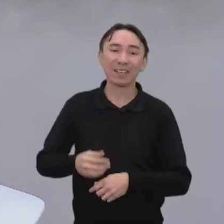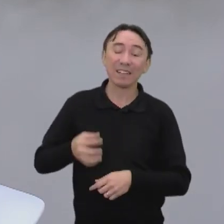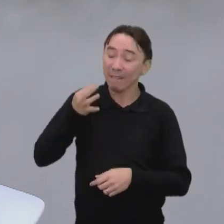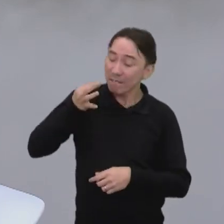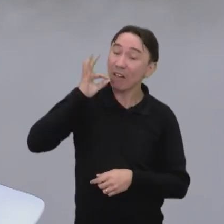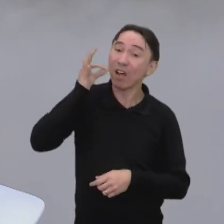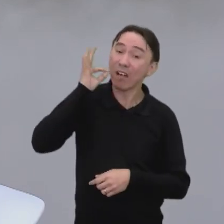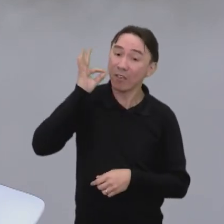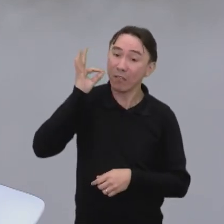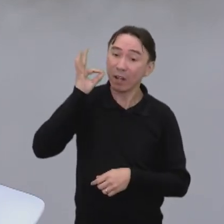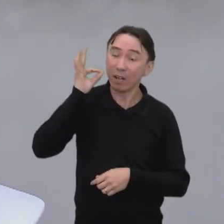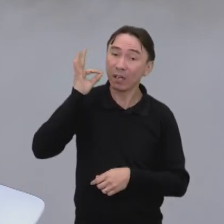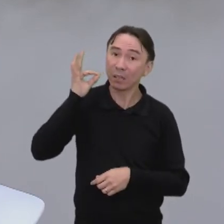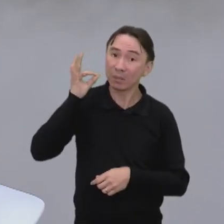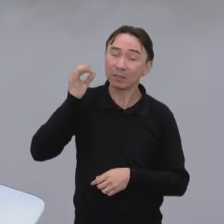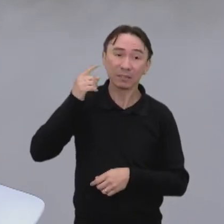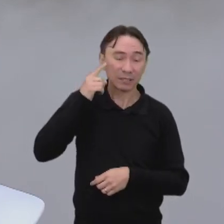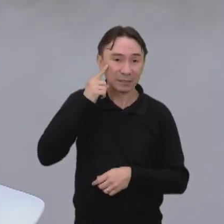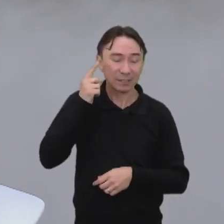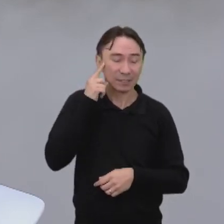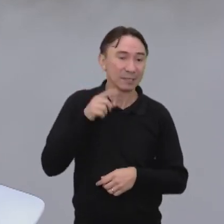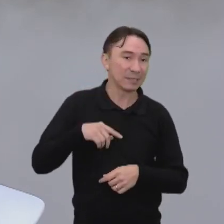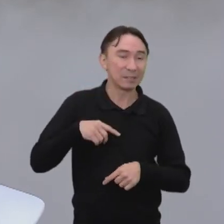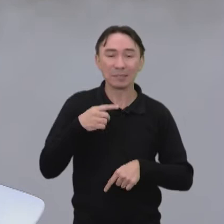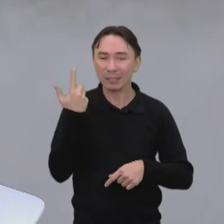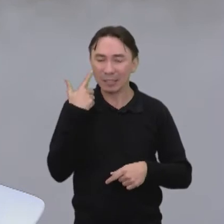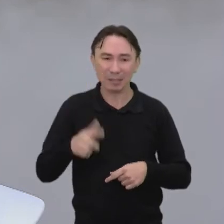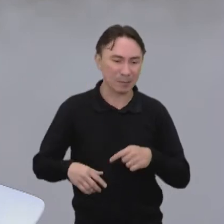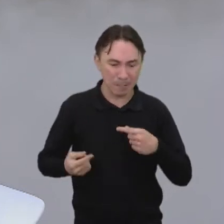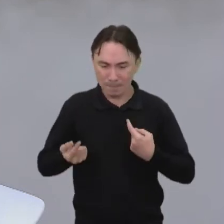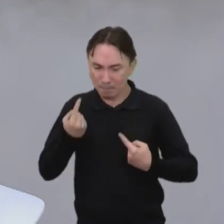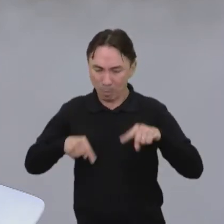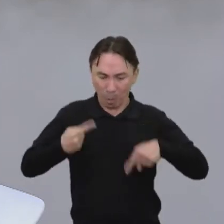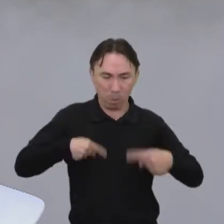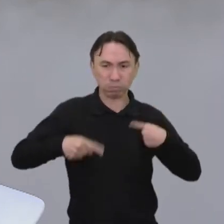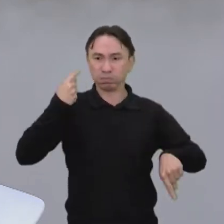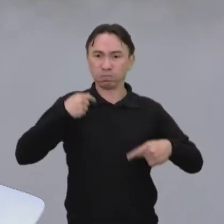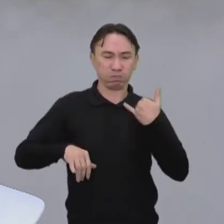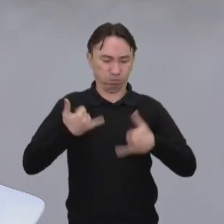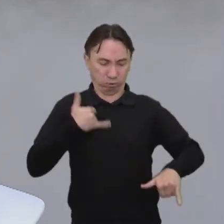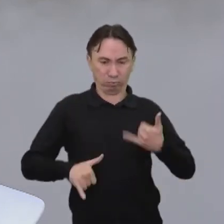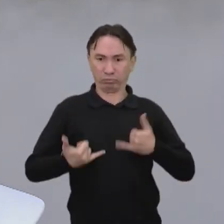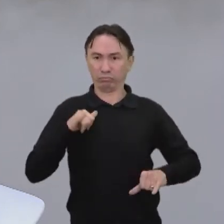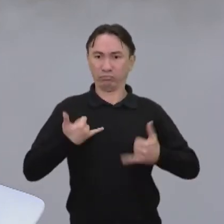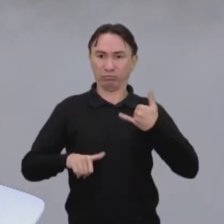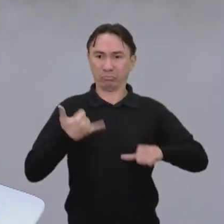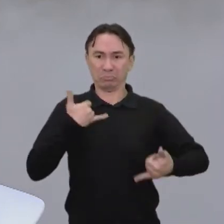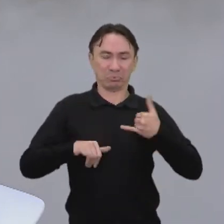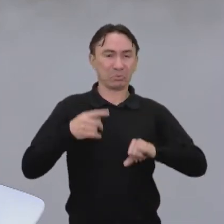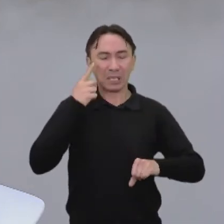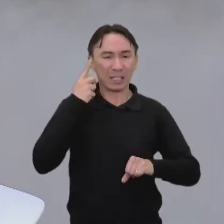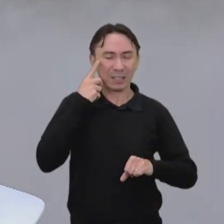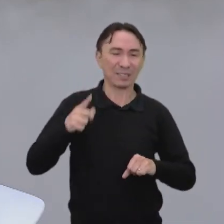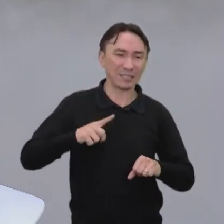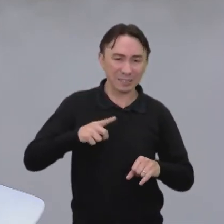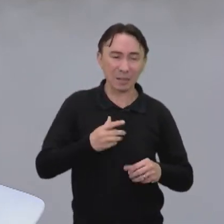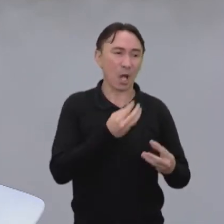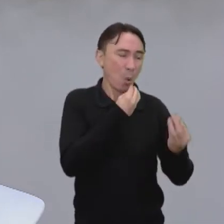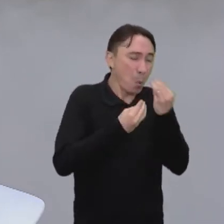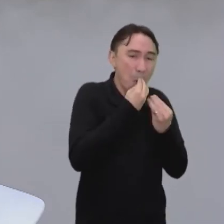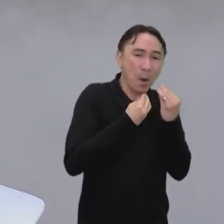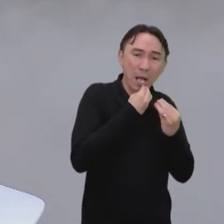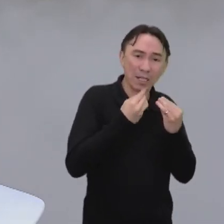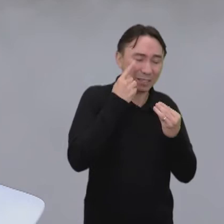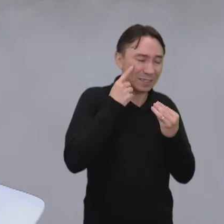dessa pessoa, né, para que ela então consiga cada vez mais perder esse excesso de ingestão, né,